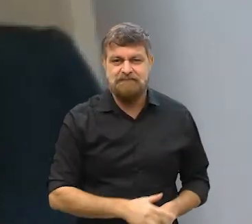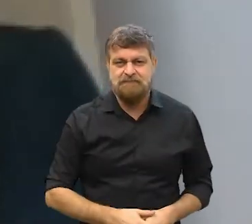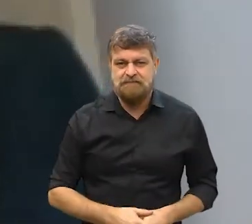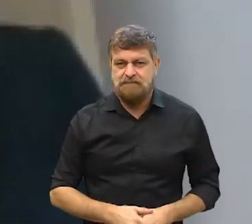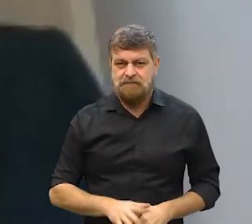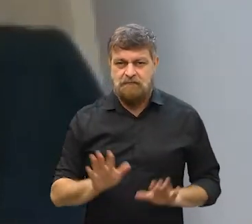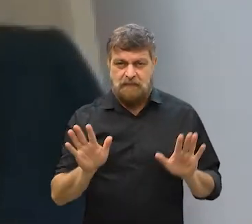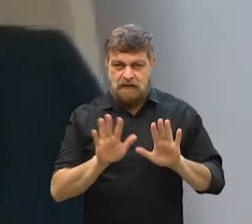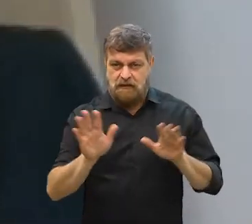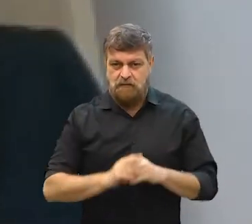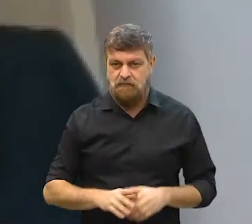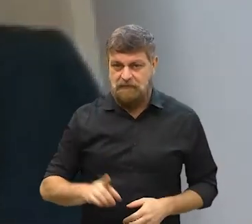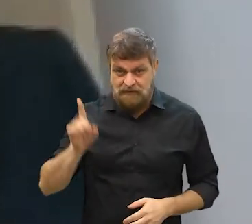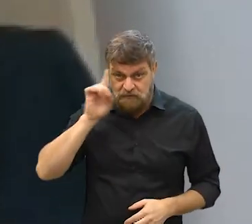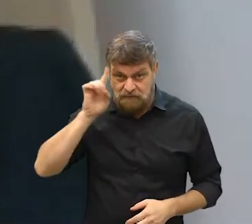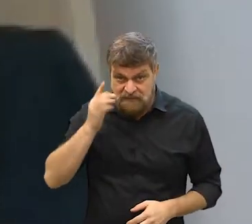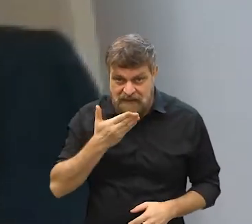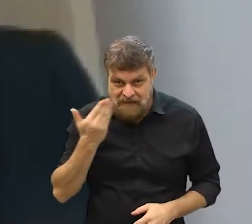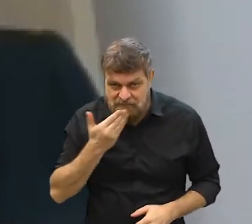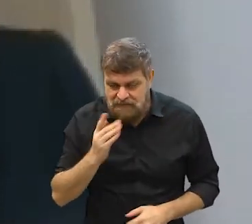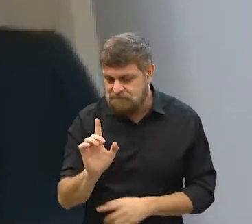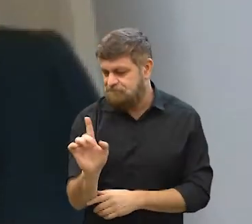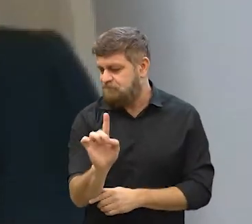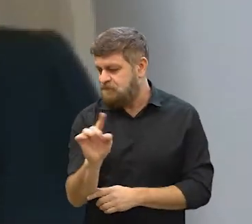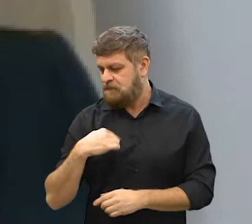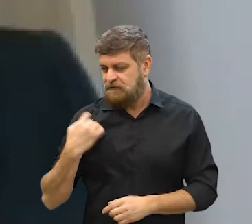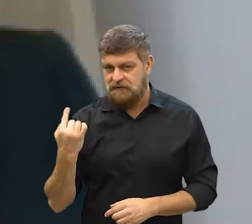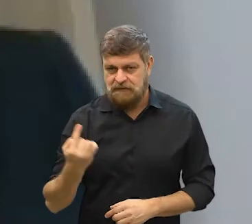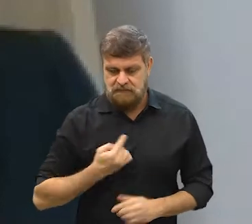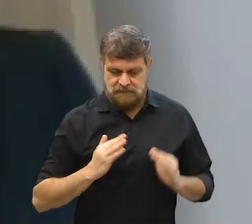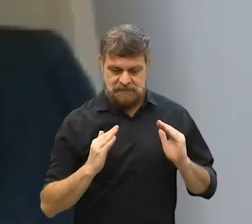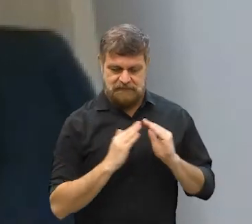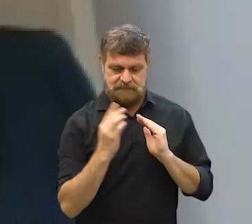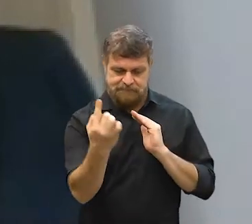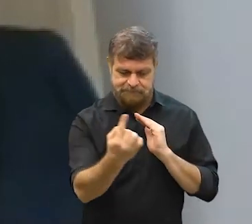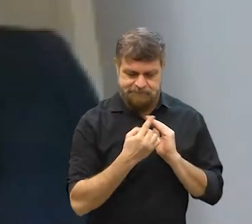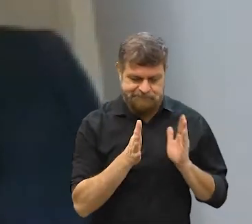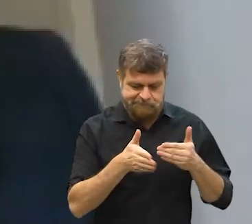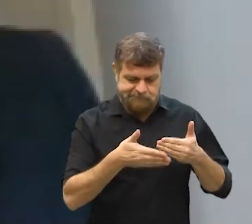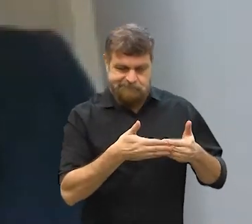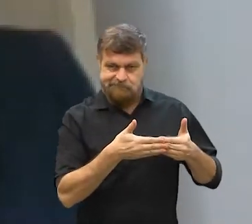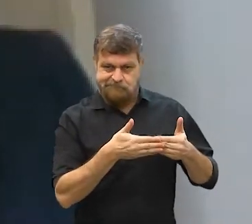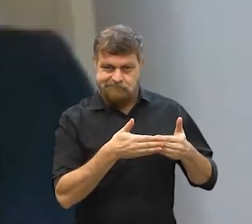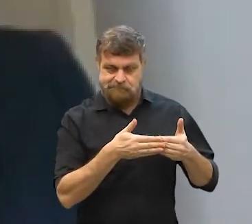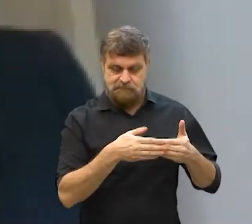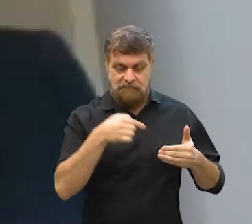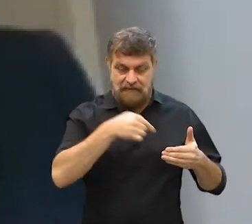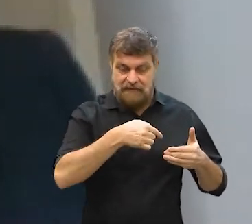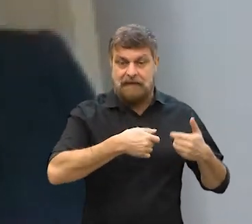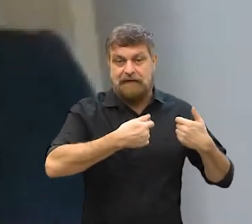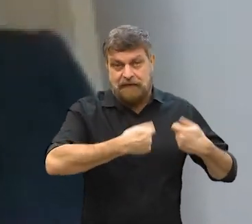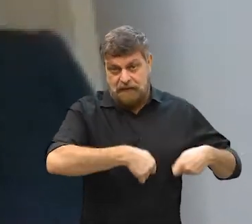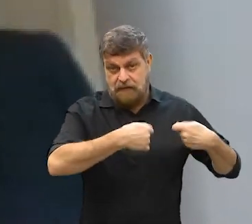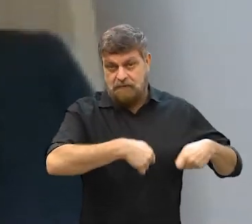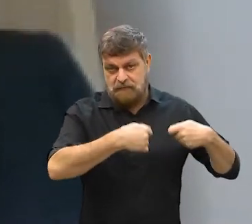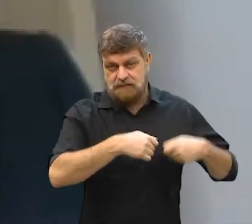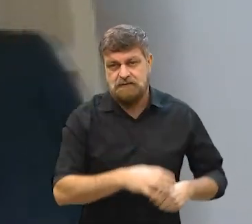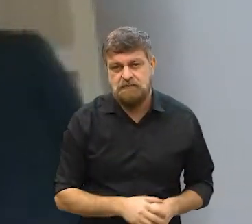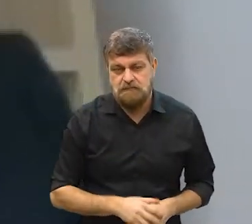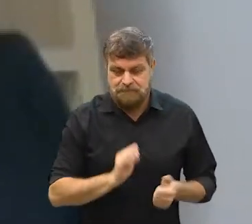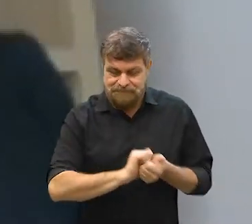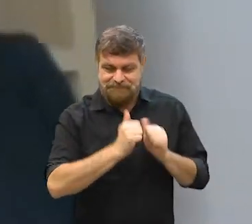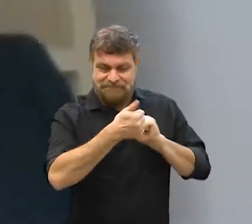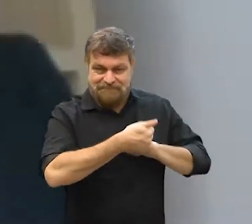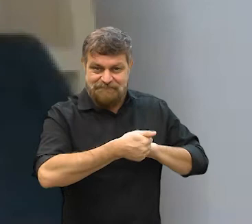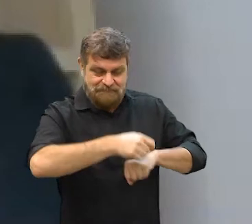Não é uma rotina fácil, né? Todos nós ficamos confinados e a gente precisou